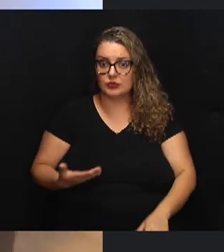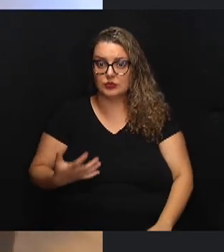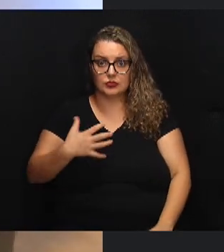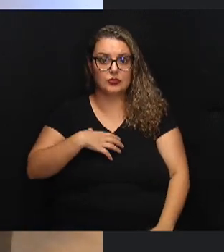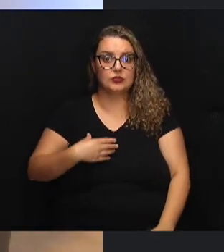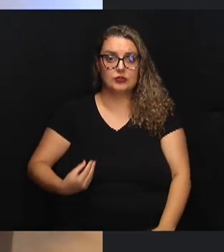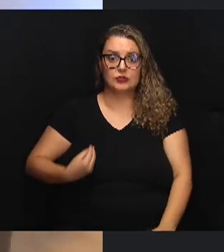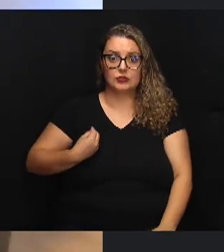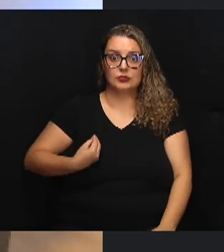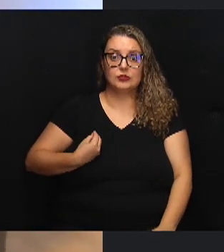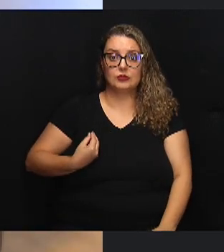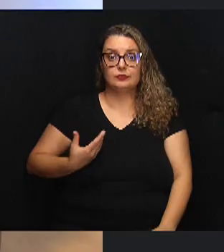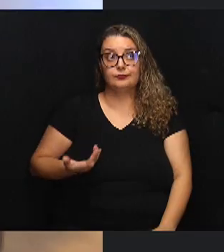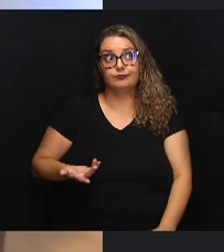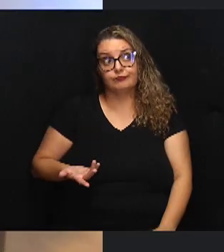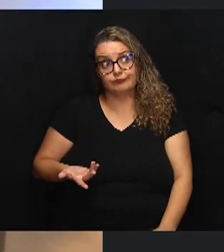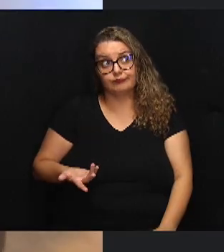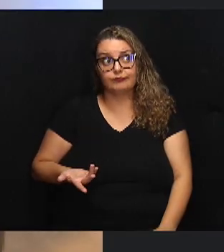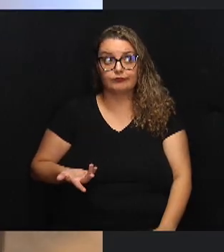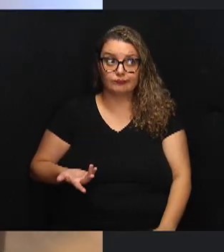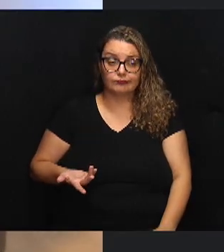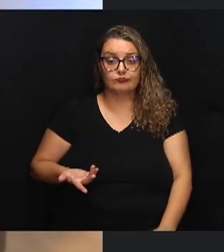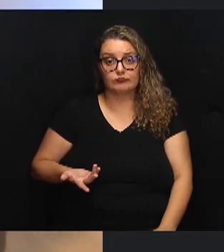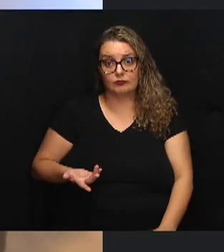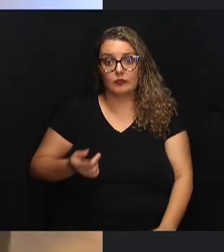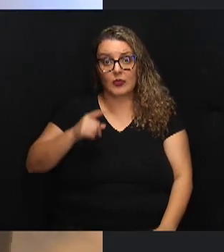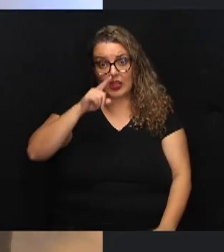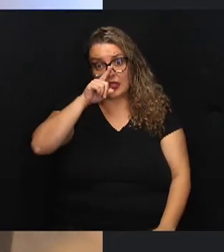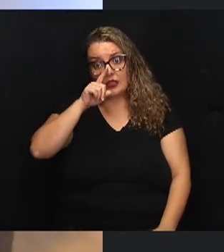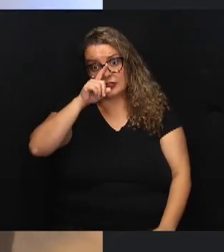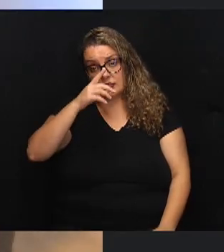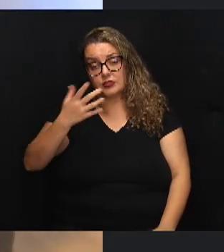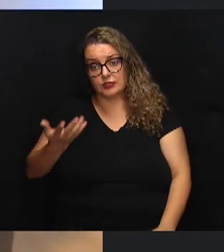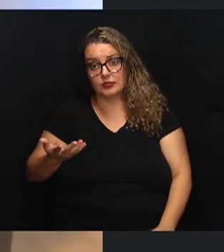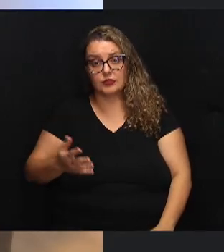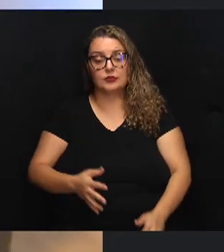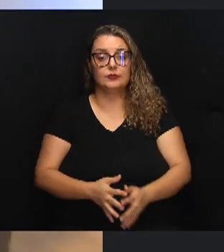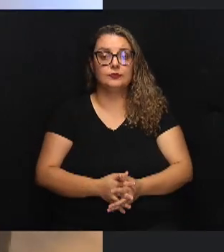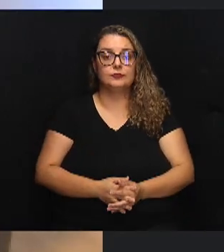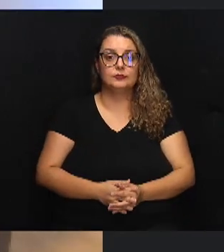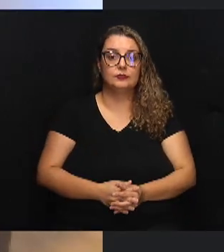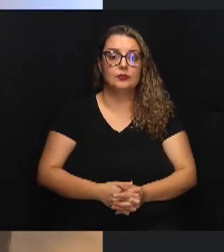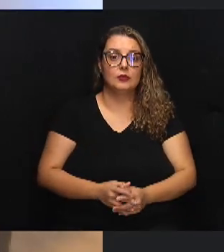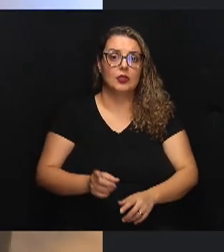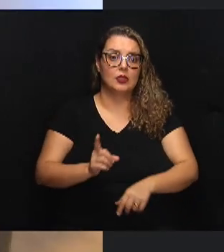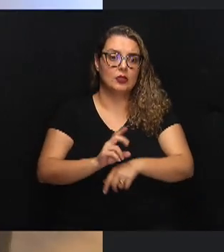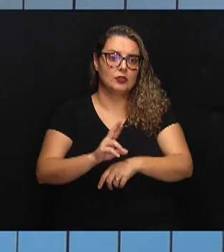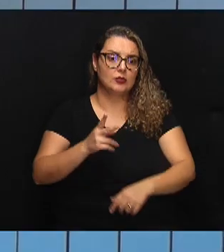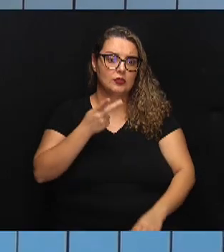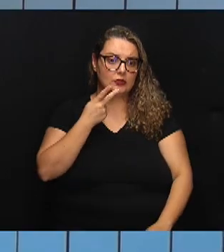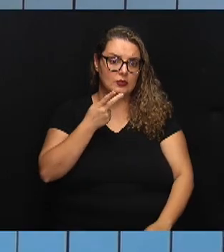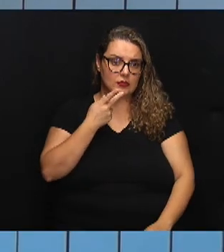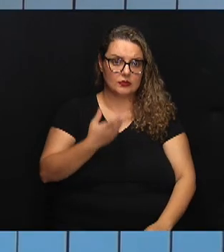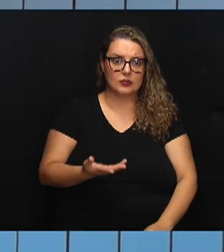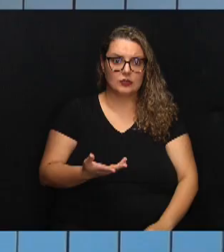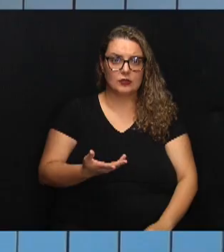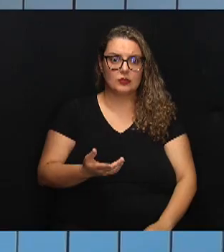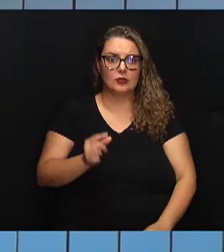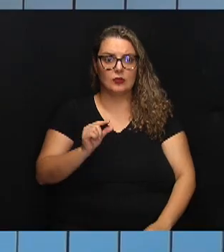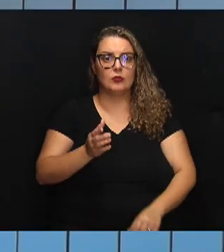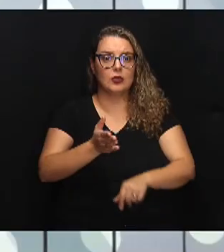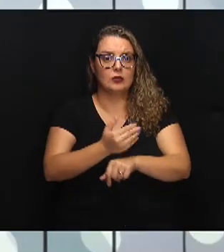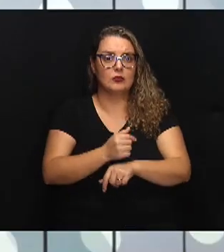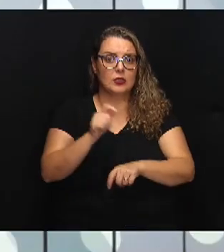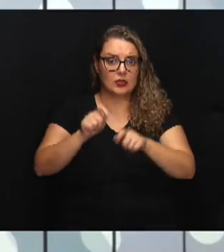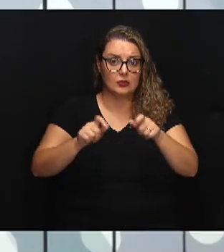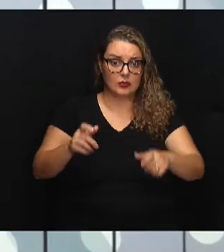vida um pouco mais, digamos, de risco. Doutora, você comentou, né, um pouquinho antes, que as